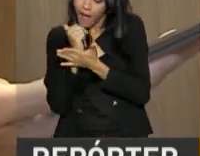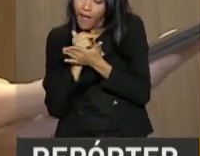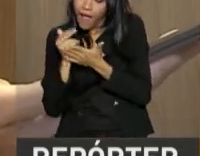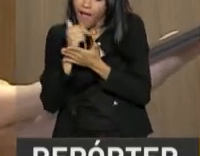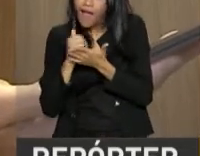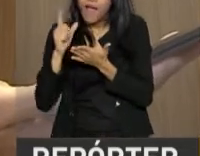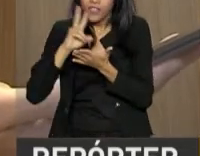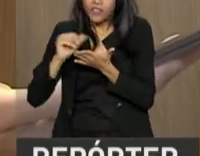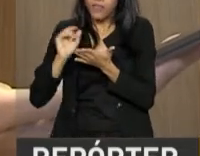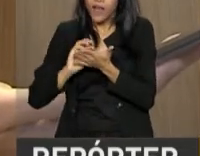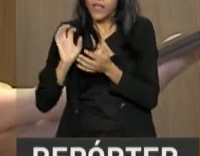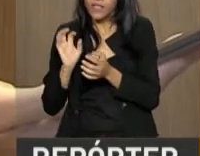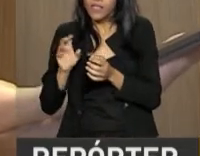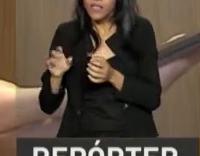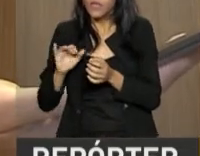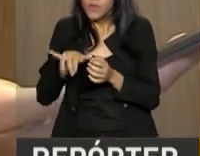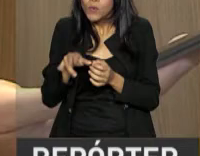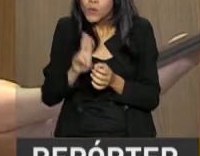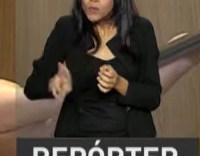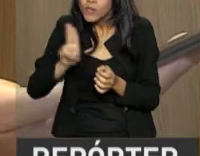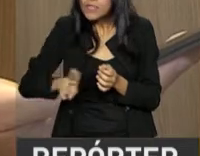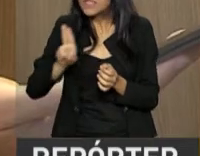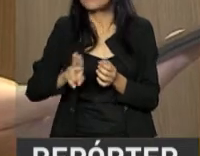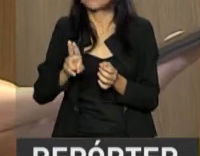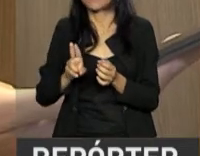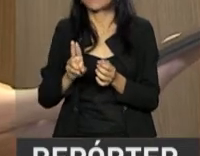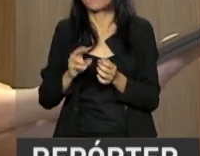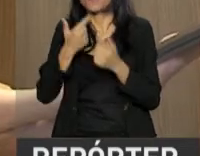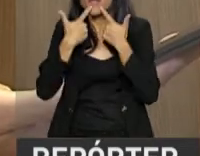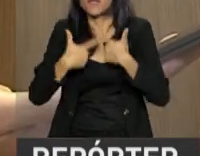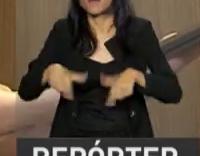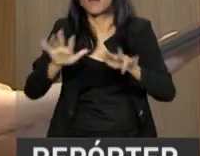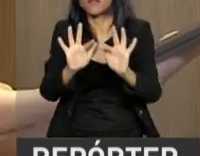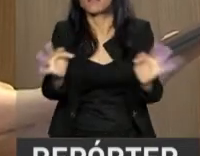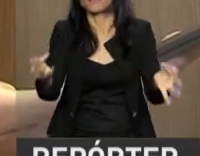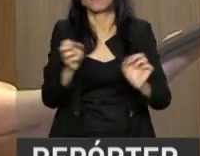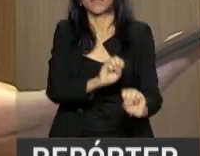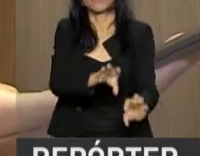chacoalhada, usando uma expressão mais popular, uma chacoalhada na falta de educação.